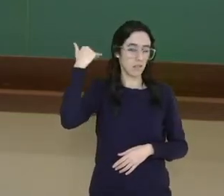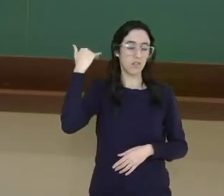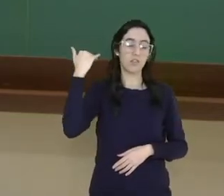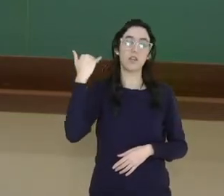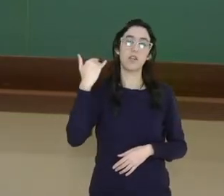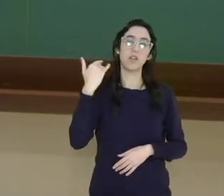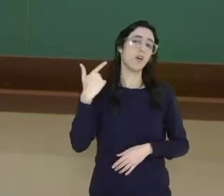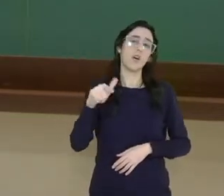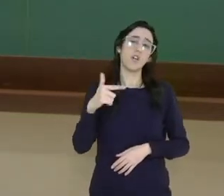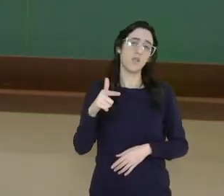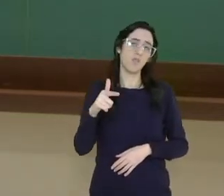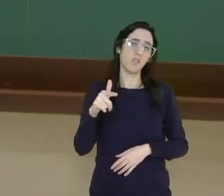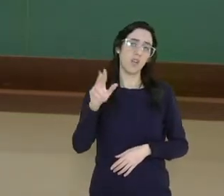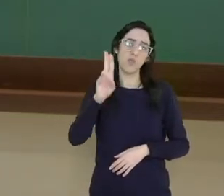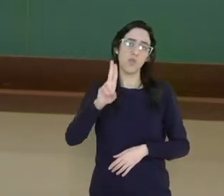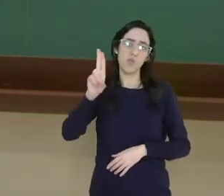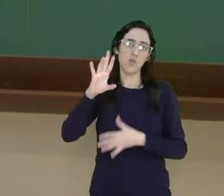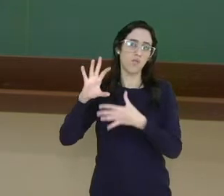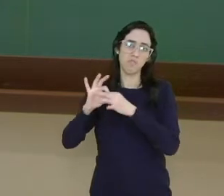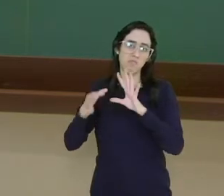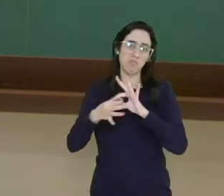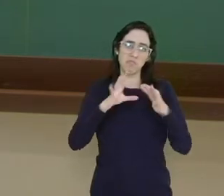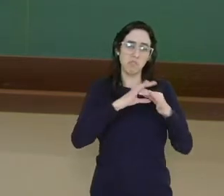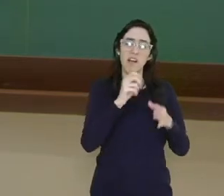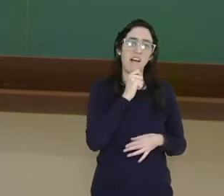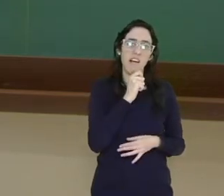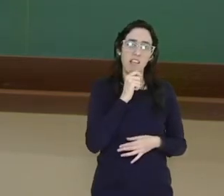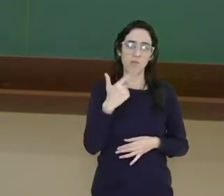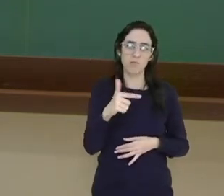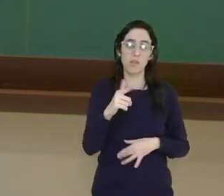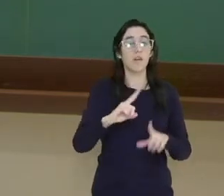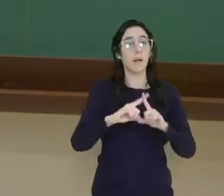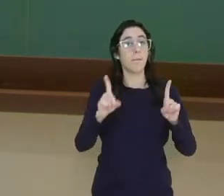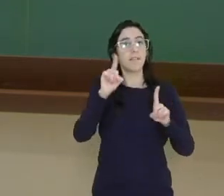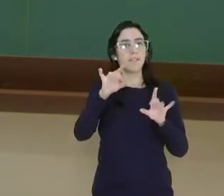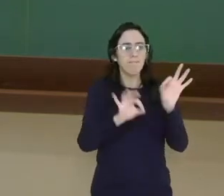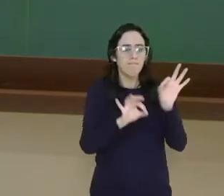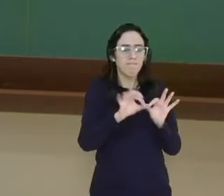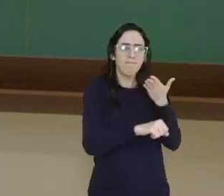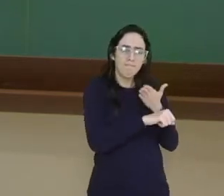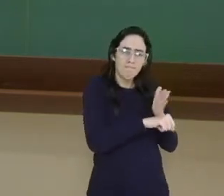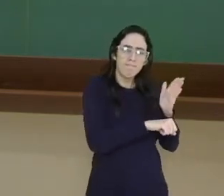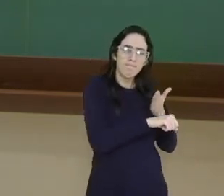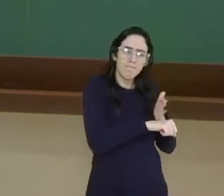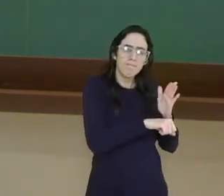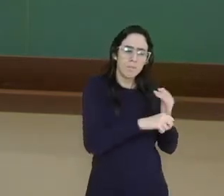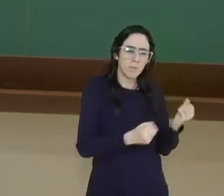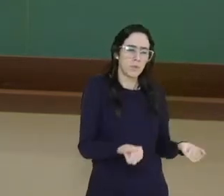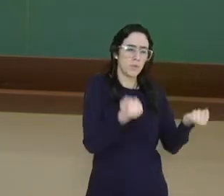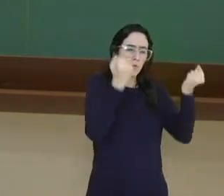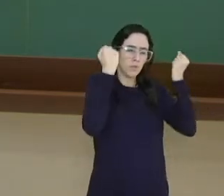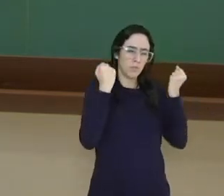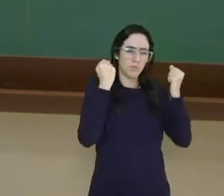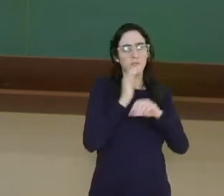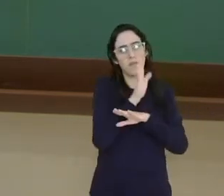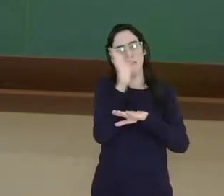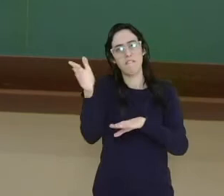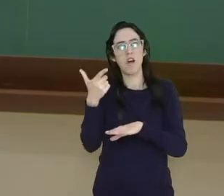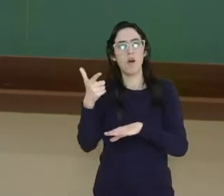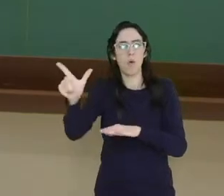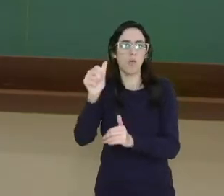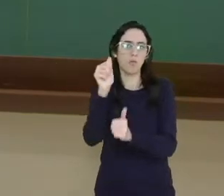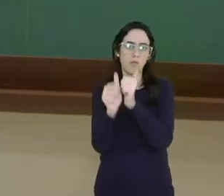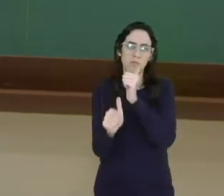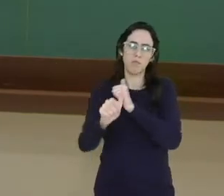praticado, mas ele era usado principalmente como preparação, como treinamento de outras modalidades.